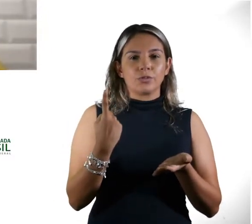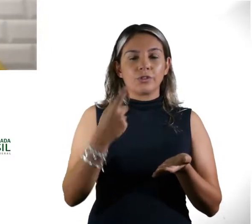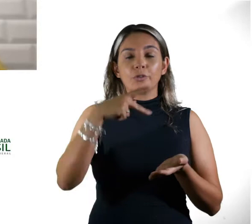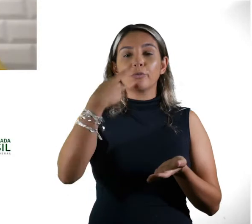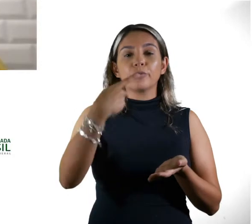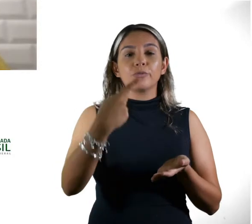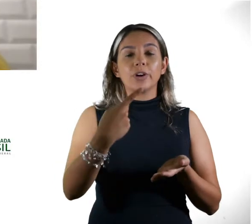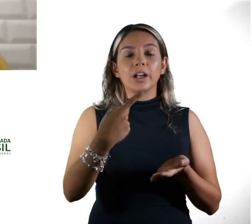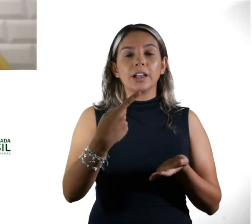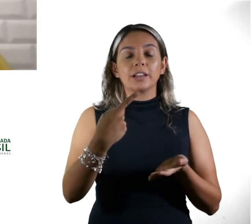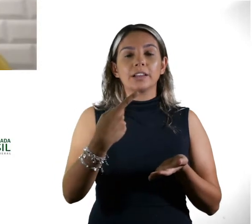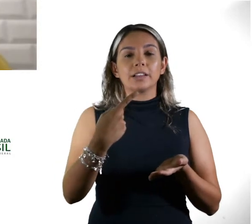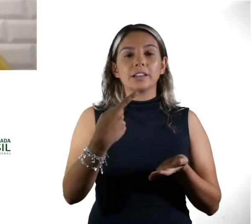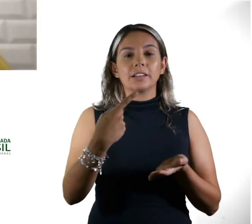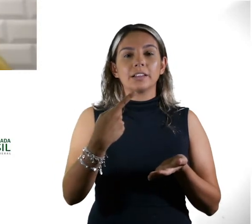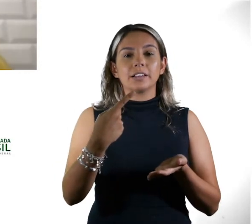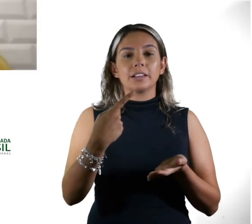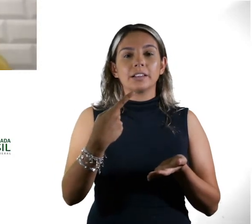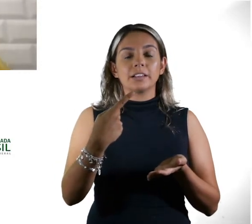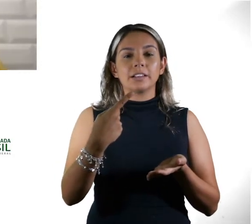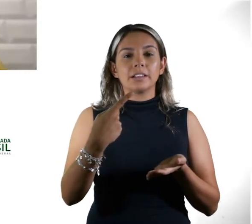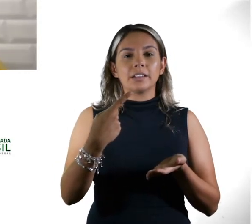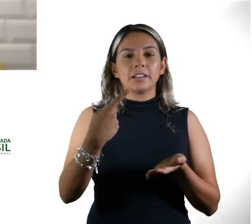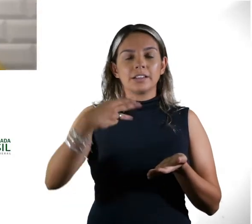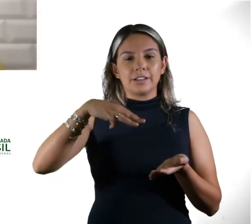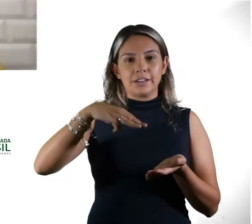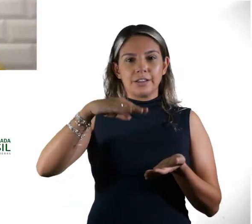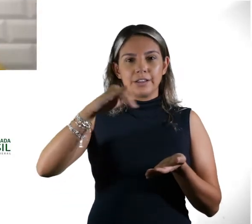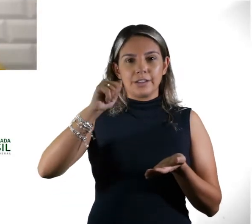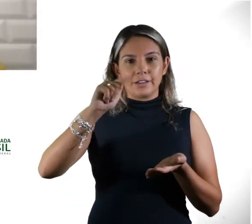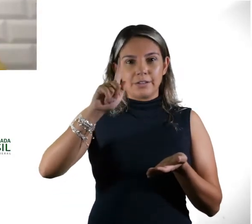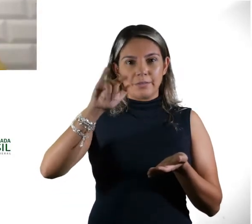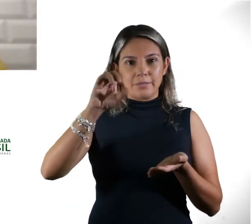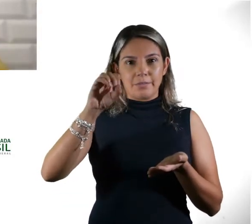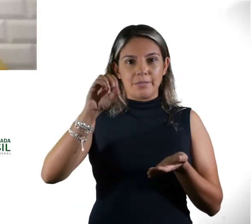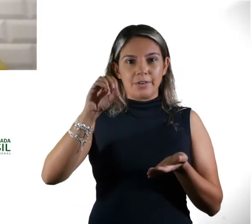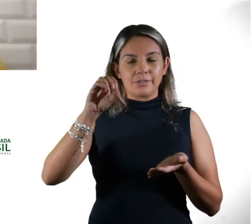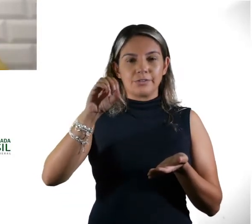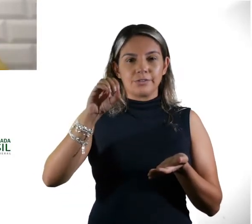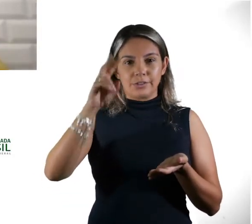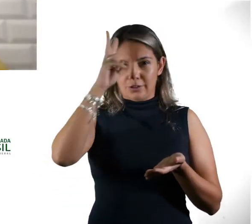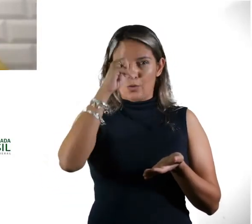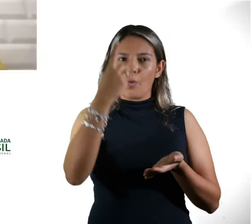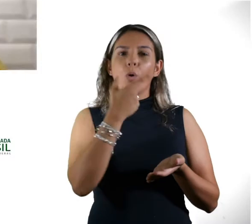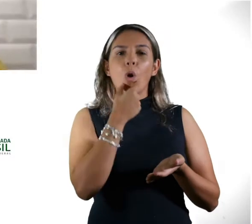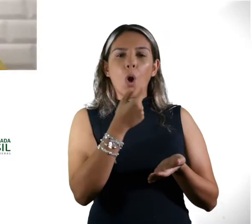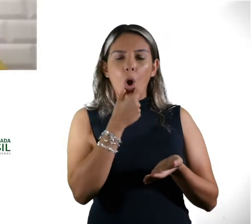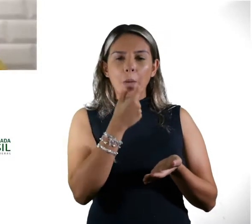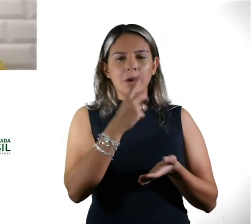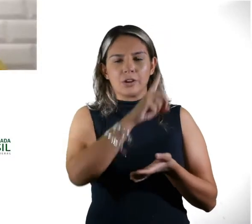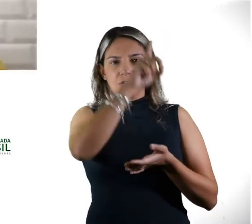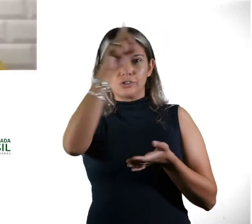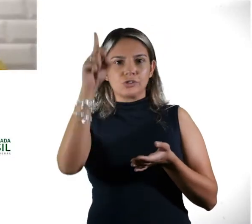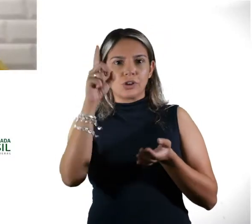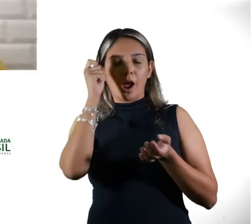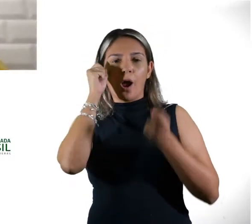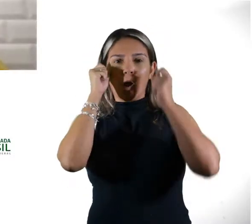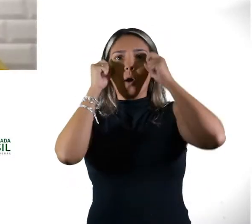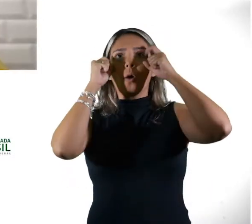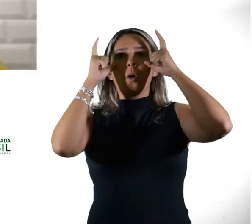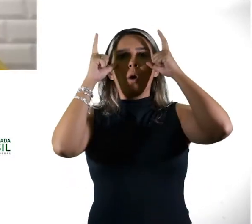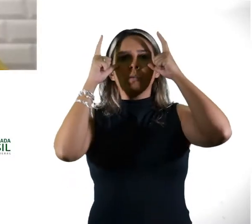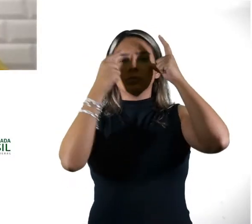muito em realismo mágico, isto é realismo mágico, enfim, é mais absurdo, que é a história de um homem que um dia acorda e não tem nariz, o